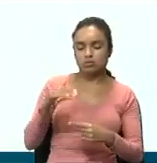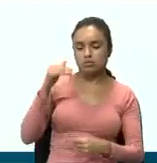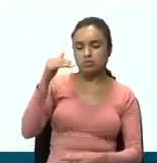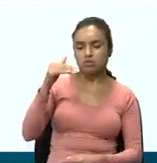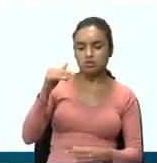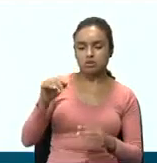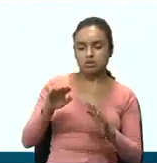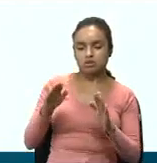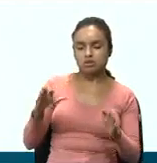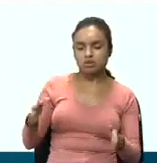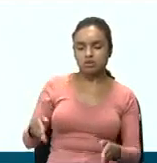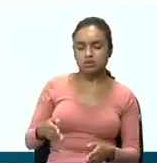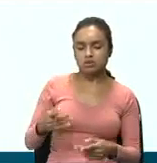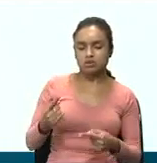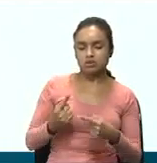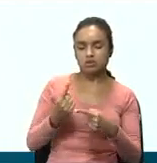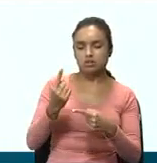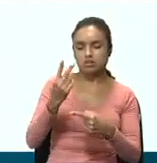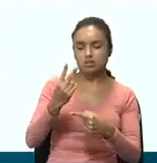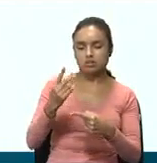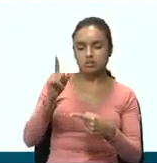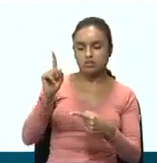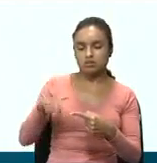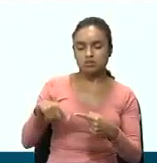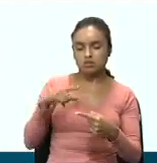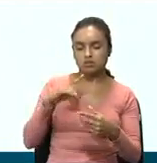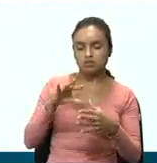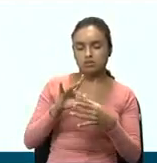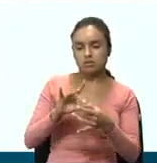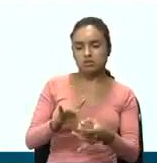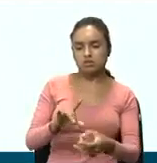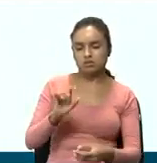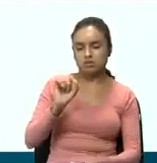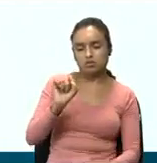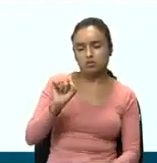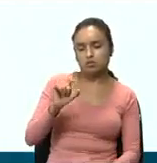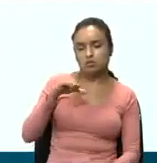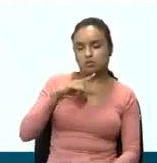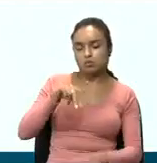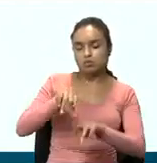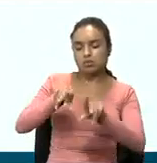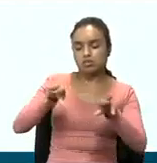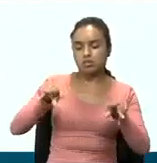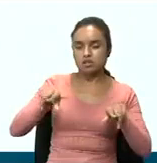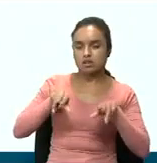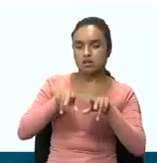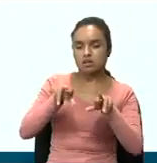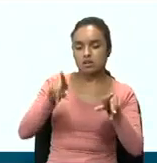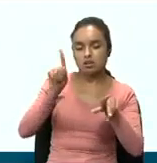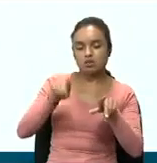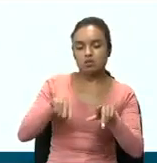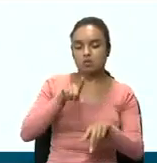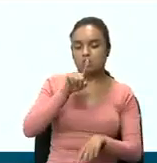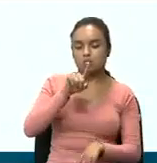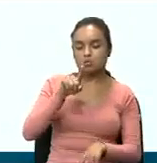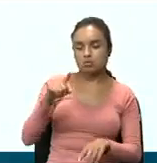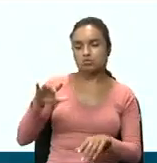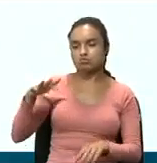sobre meio. E ele aqui está, para mim, variando entre 1 e t.